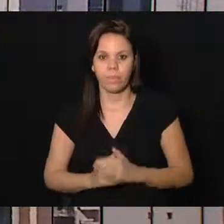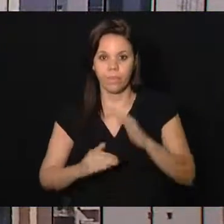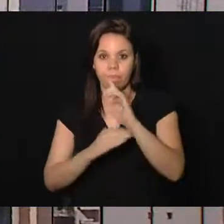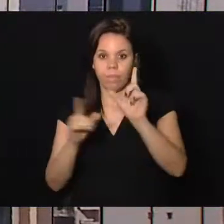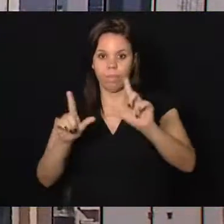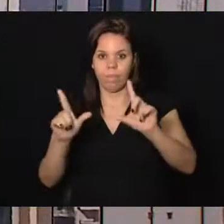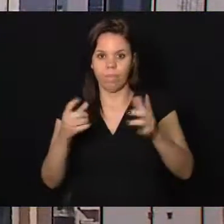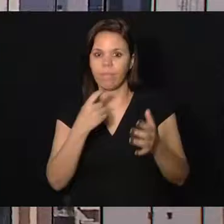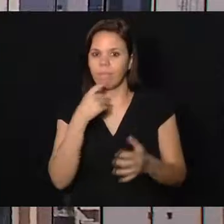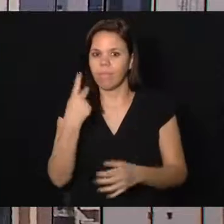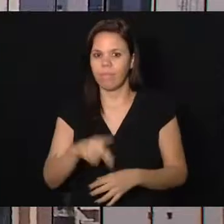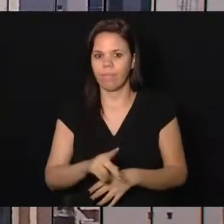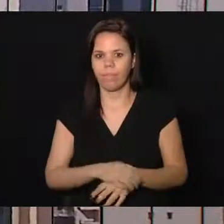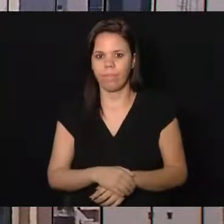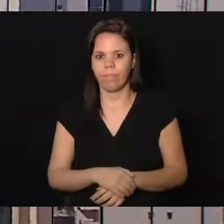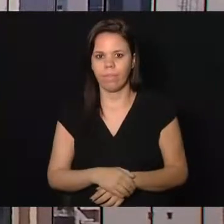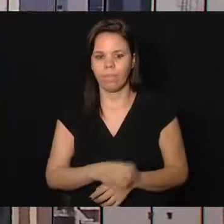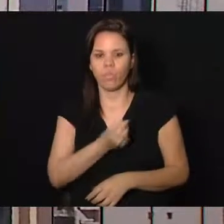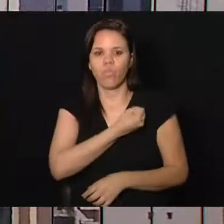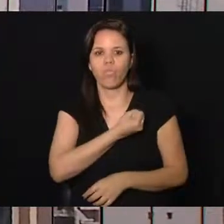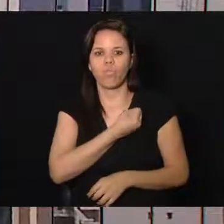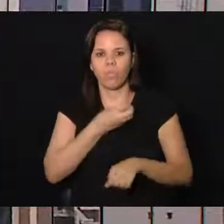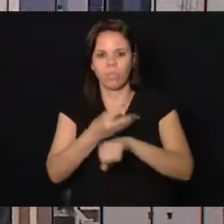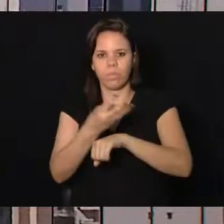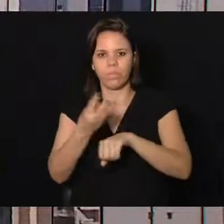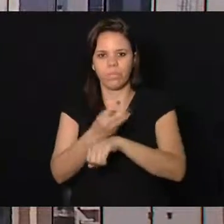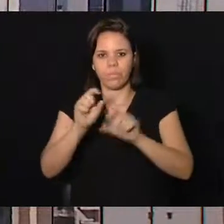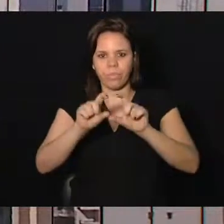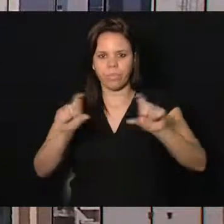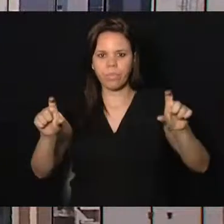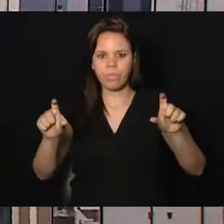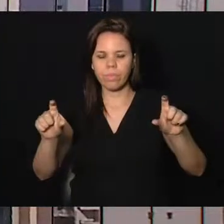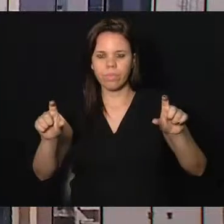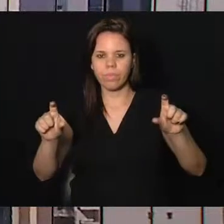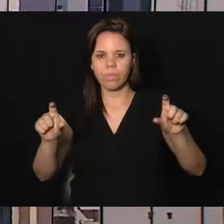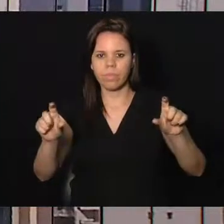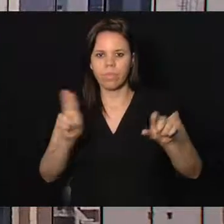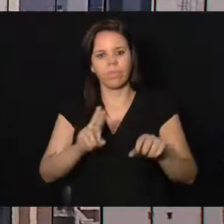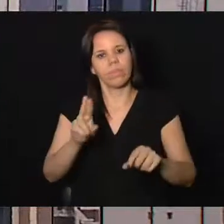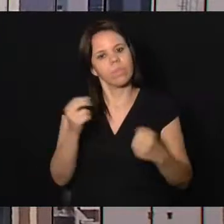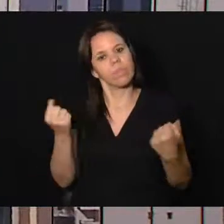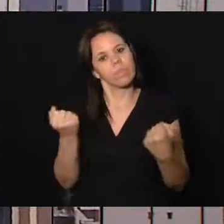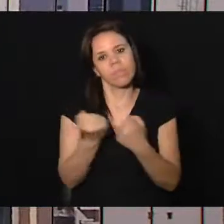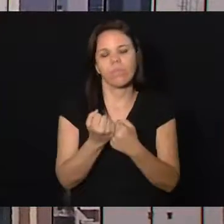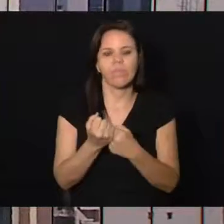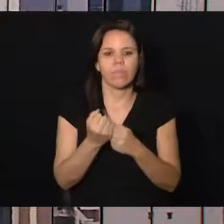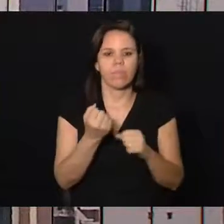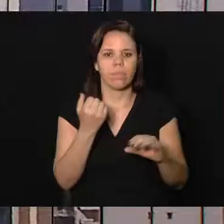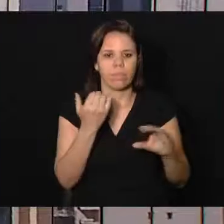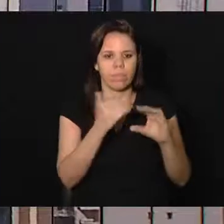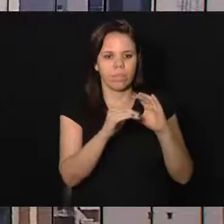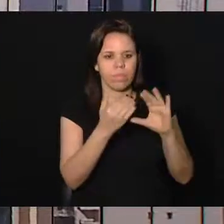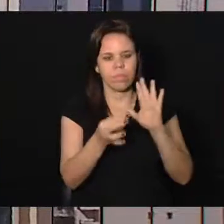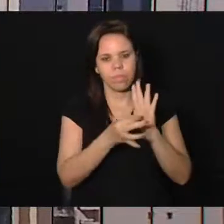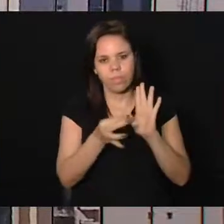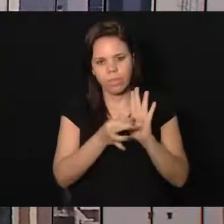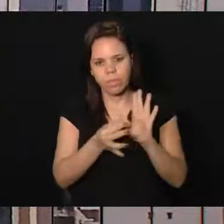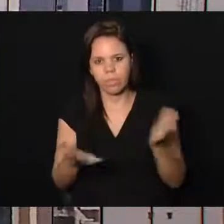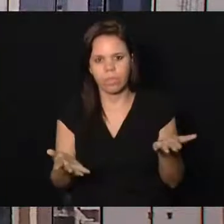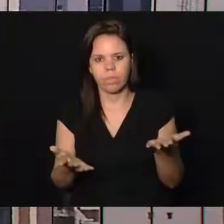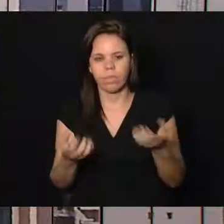Câmara Campinas está com um número de WhatsApp. Mais uma ferramenta para você mandar